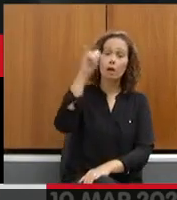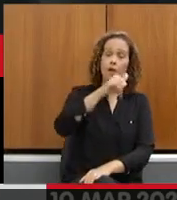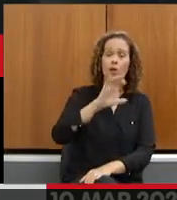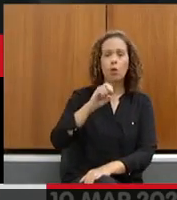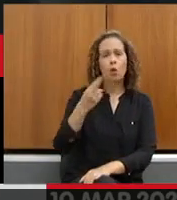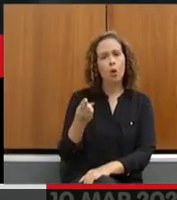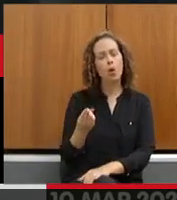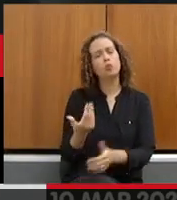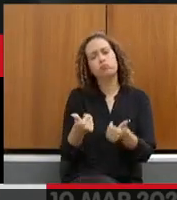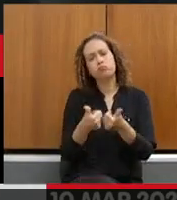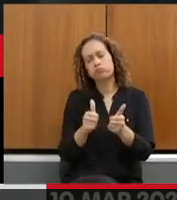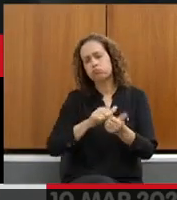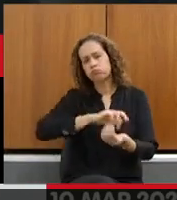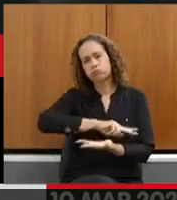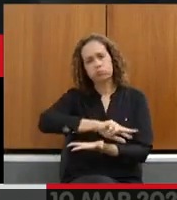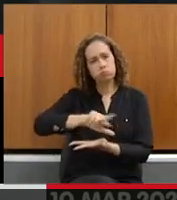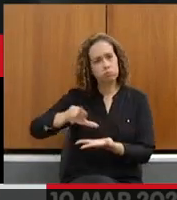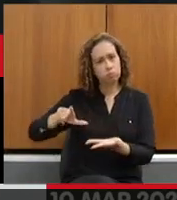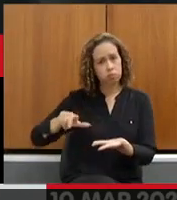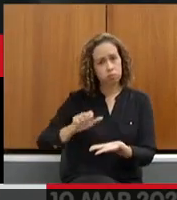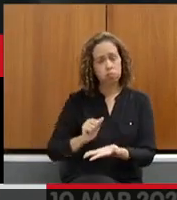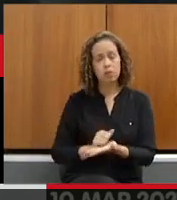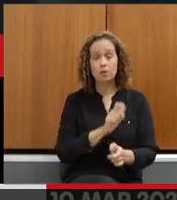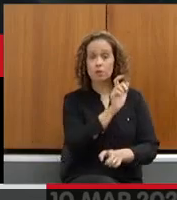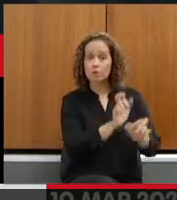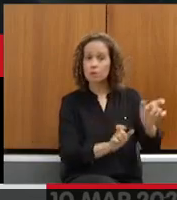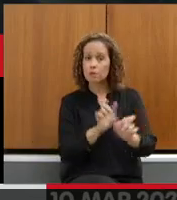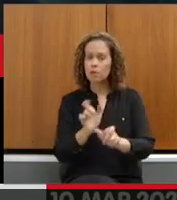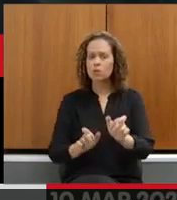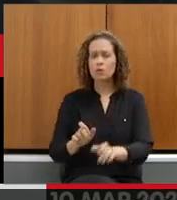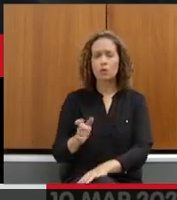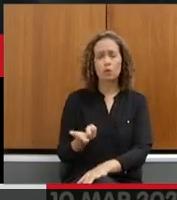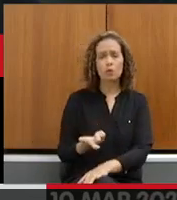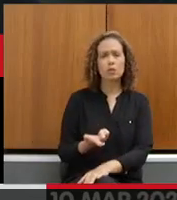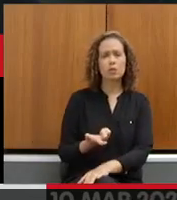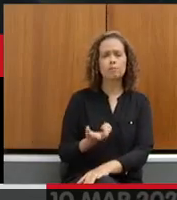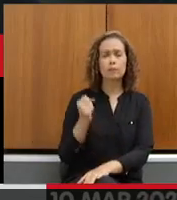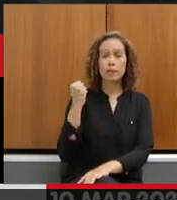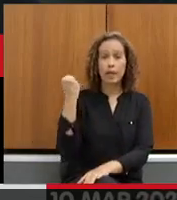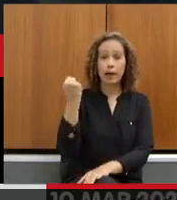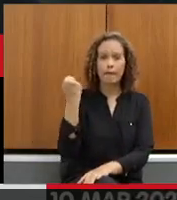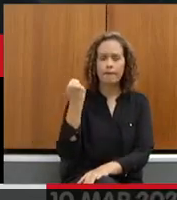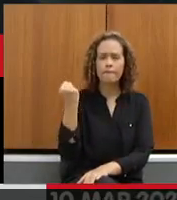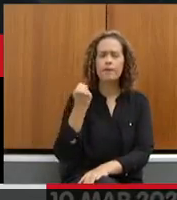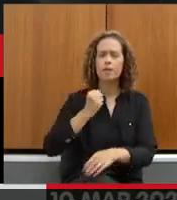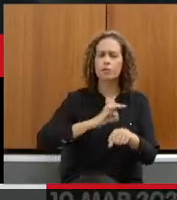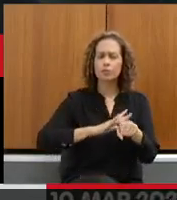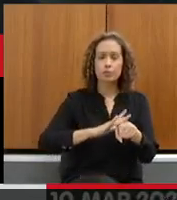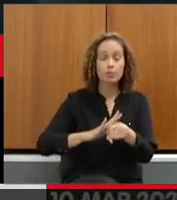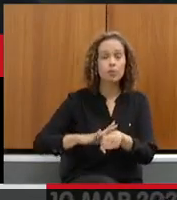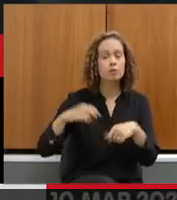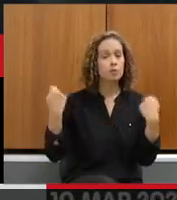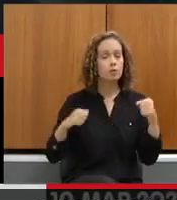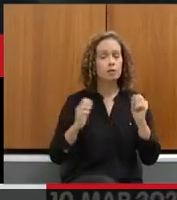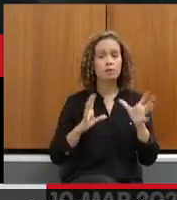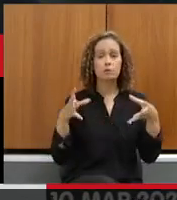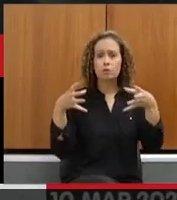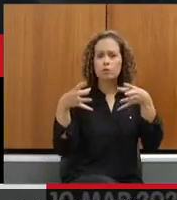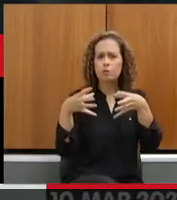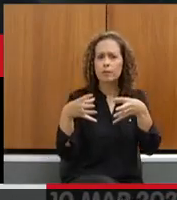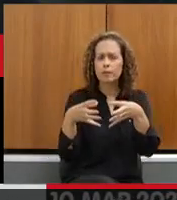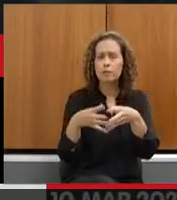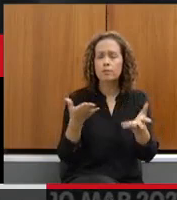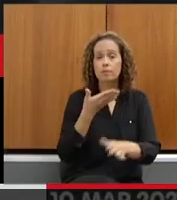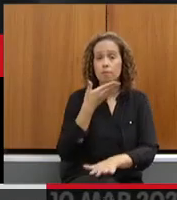transporte terrestre eram pessoas que estavam em estado grave muitas vezes necessitando de uma equipe completa os